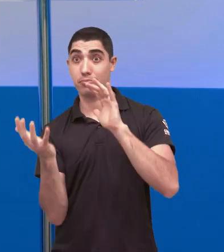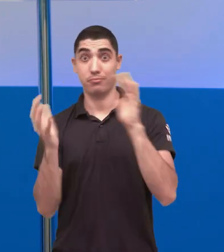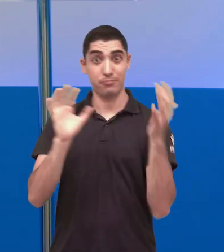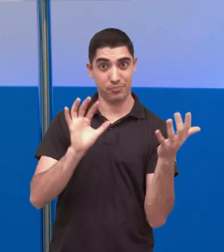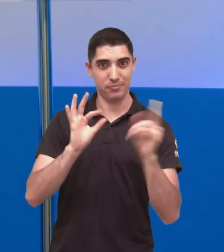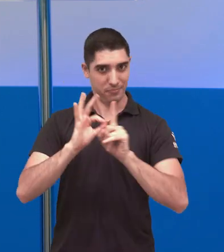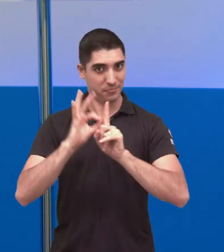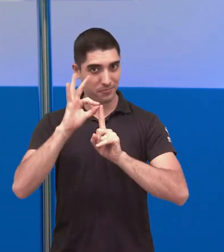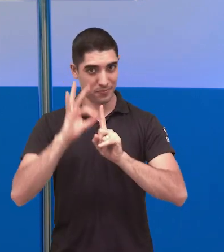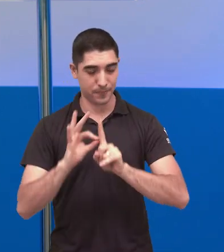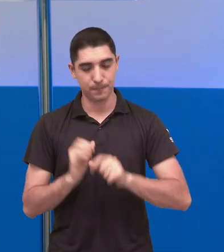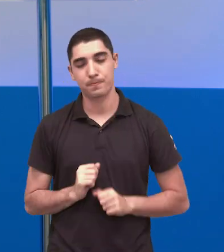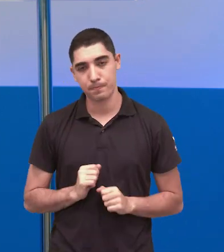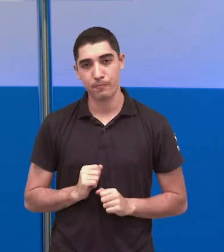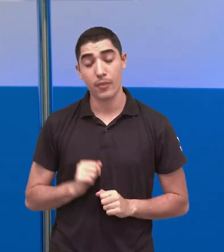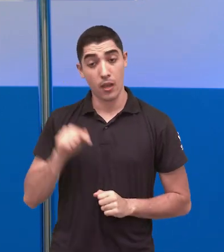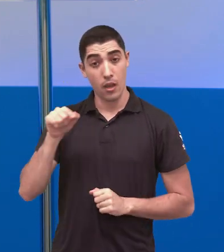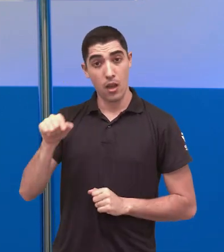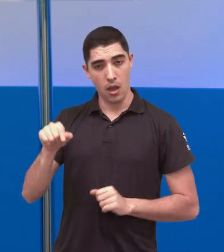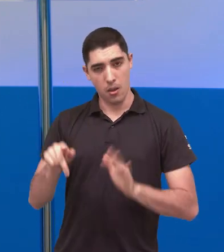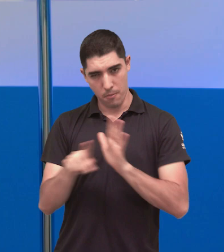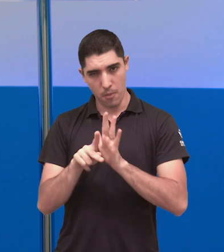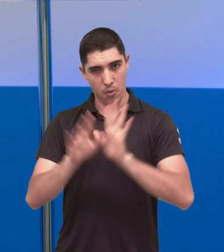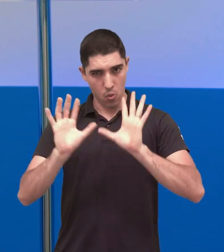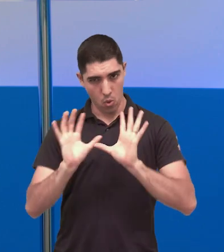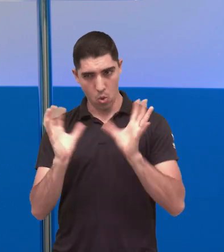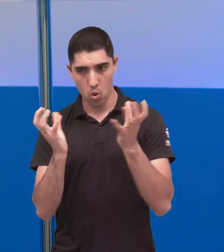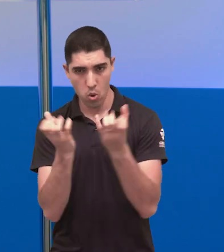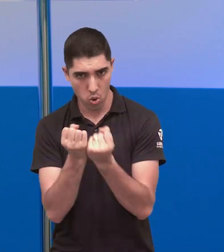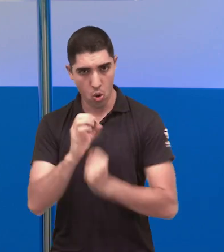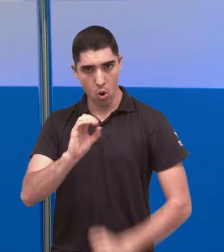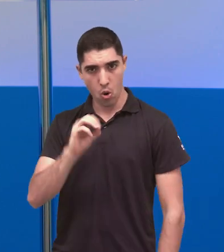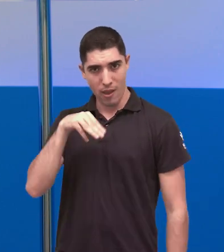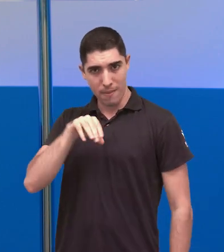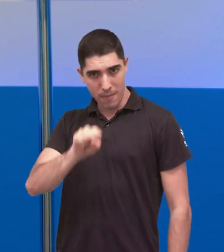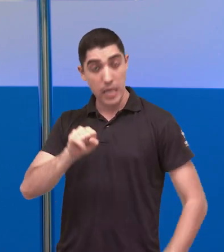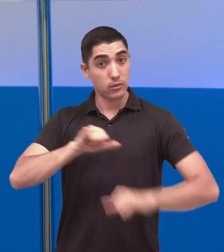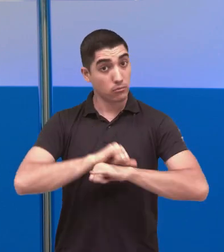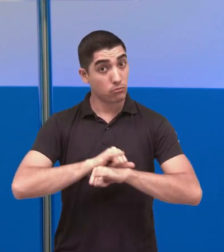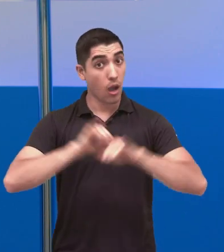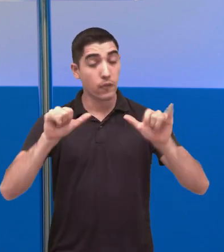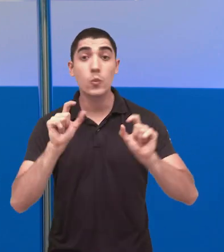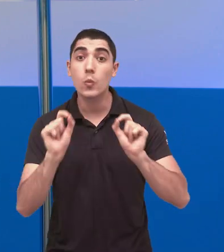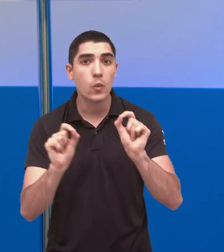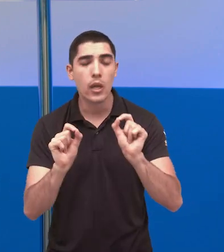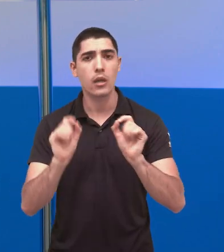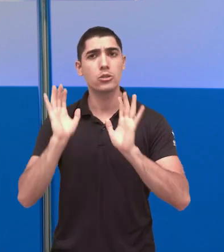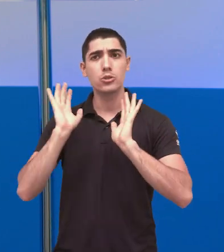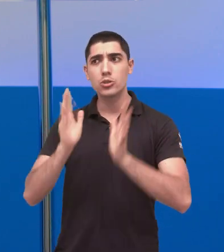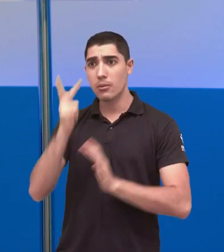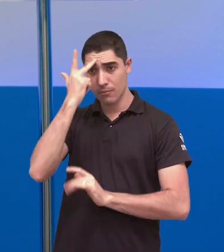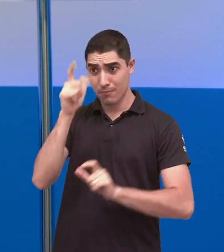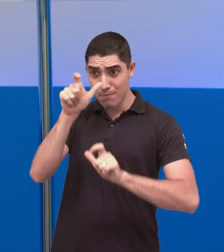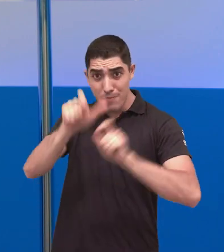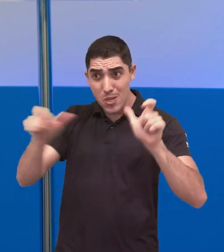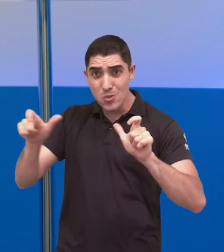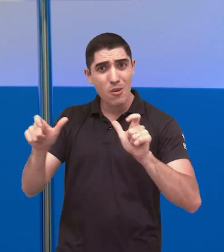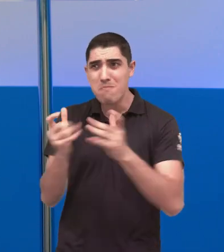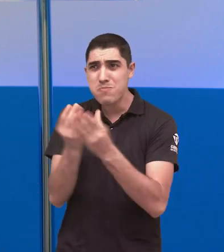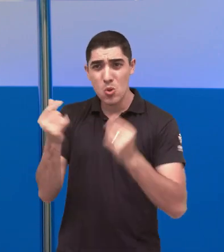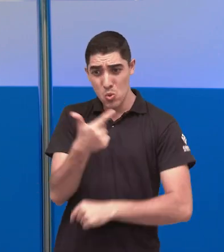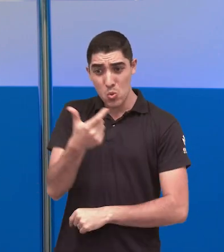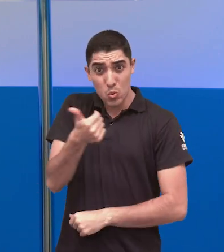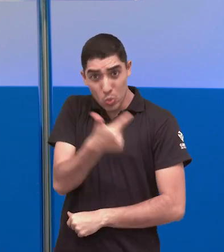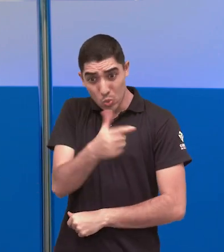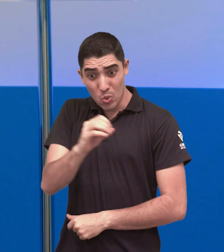tempo. Dados da Organização Mundial da Saúde mostram que, todos os anos, mais de 700 mil pessoas